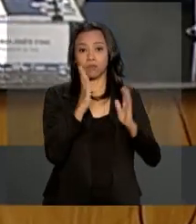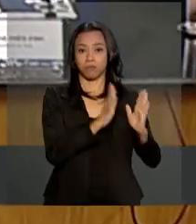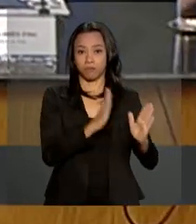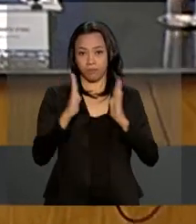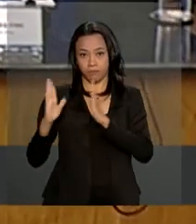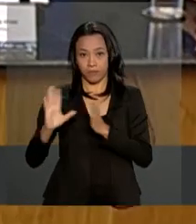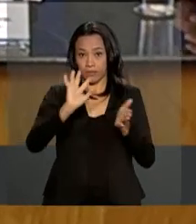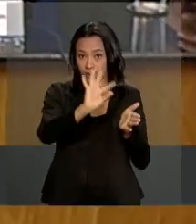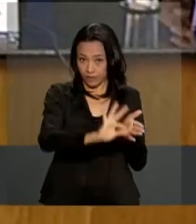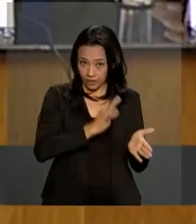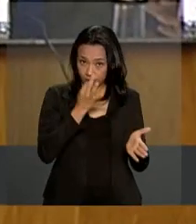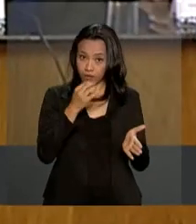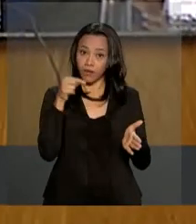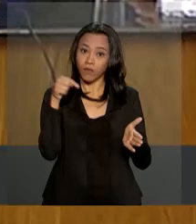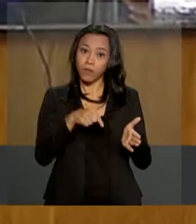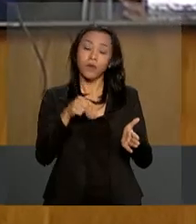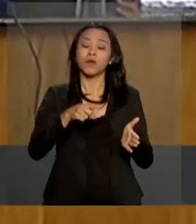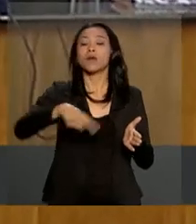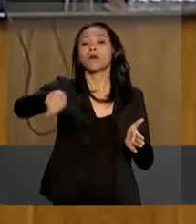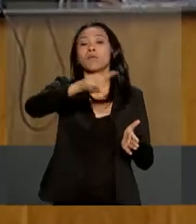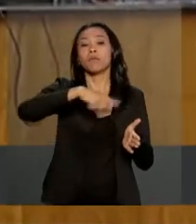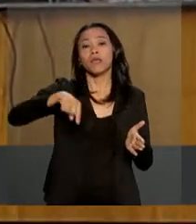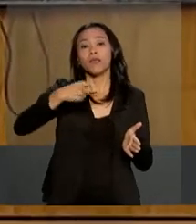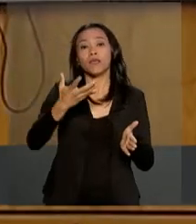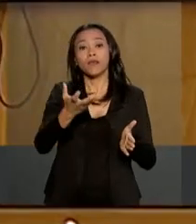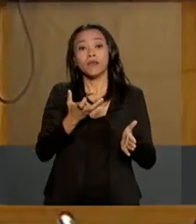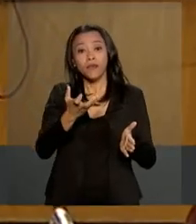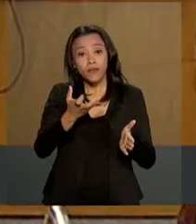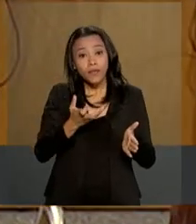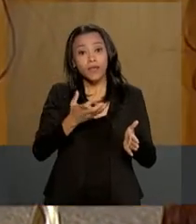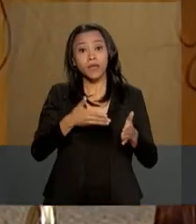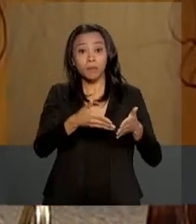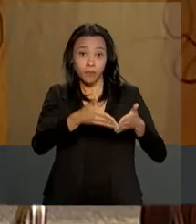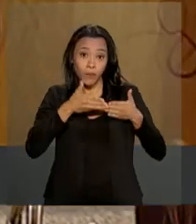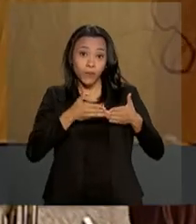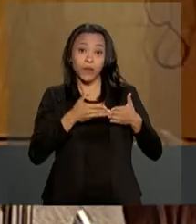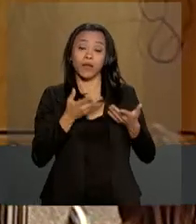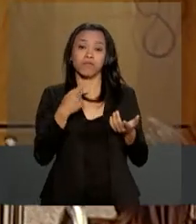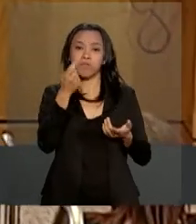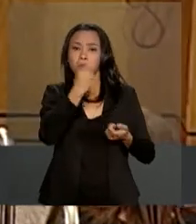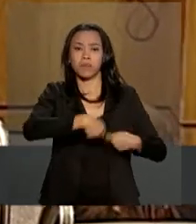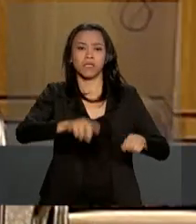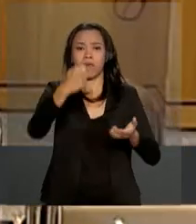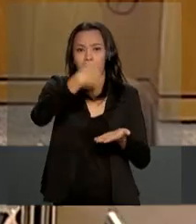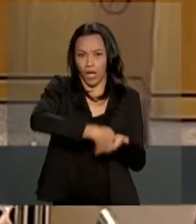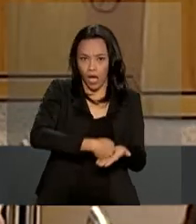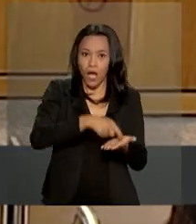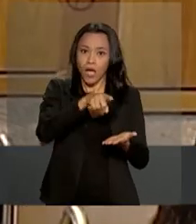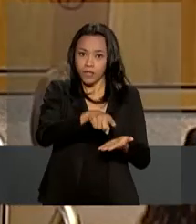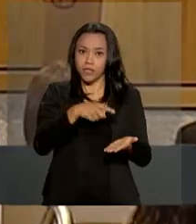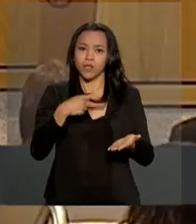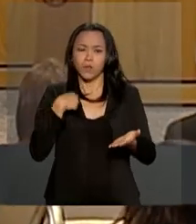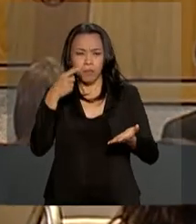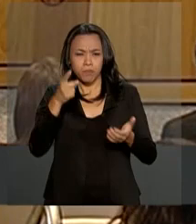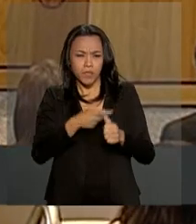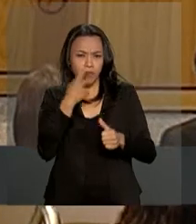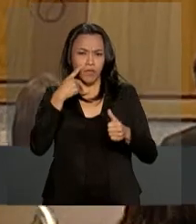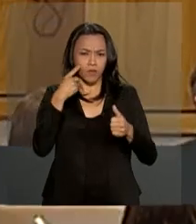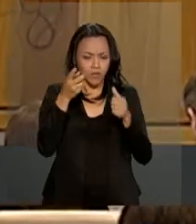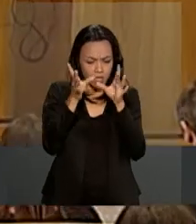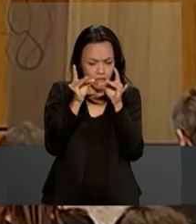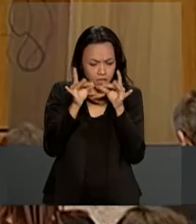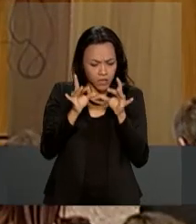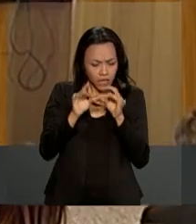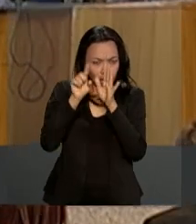momento especificamente para aqueles alunos que queriam buscar isenção e com isso foi possível trabalhar melhor esses dados ea gente